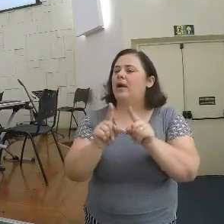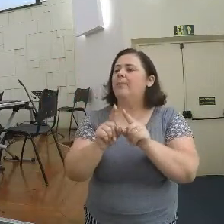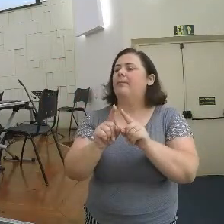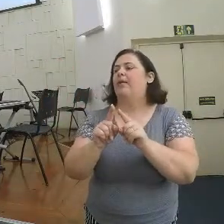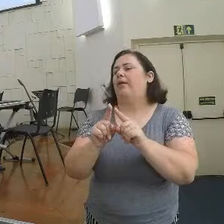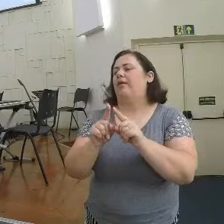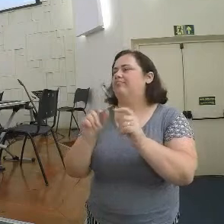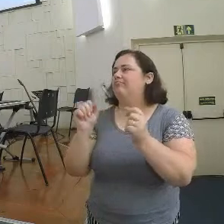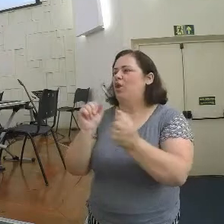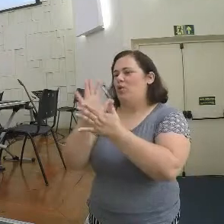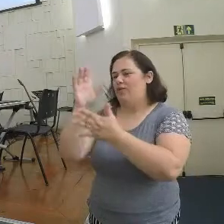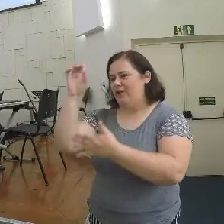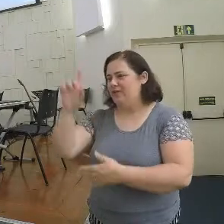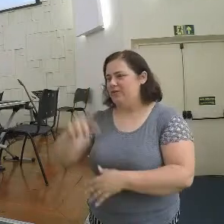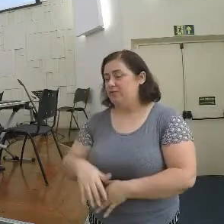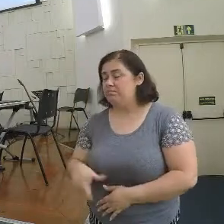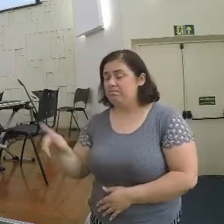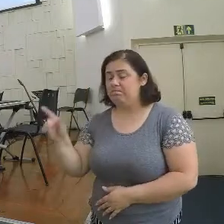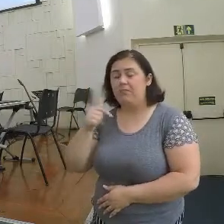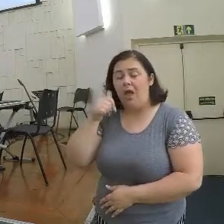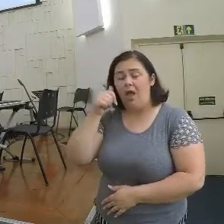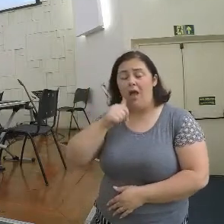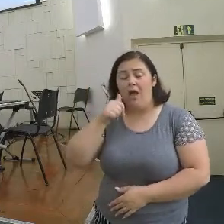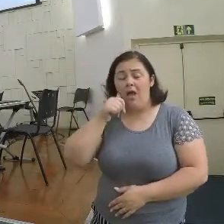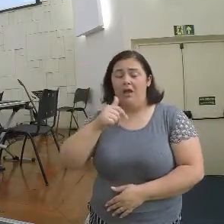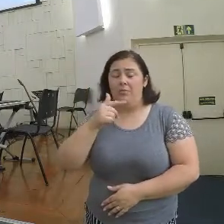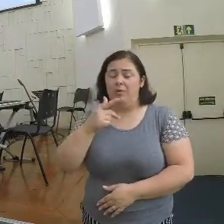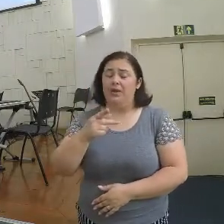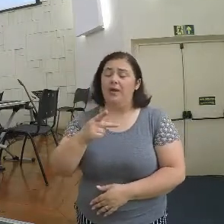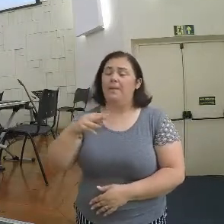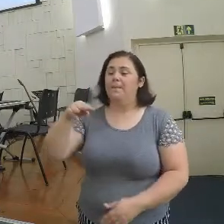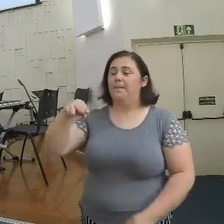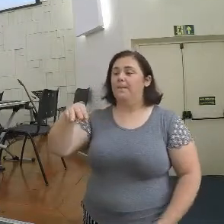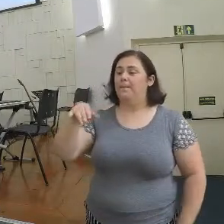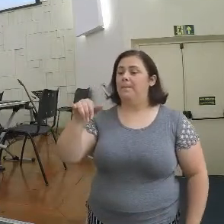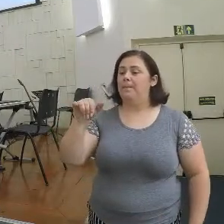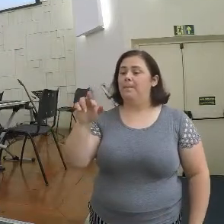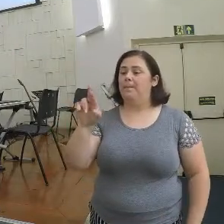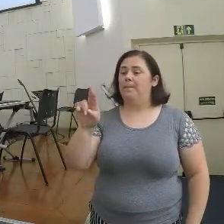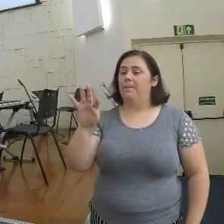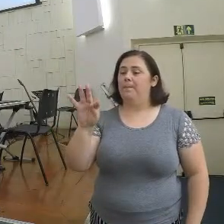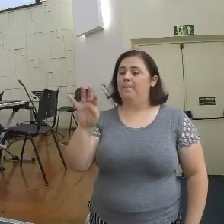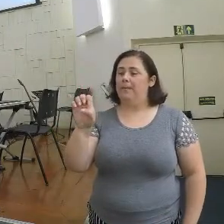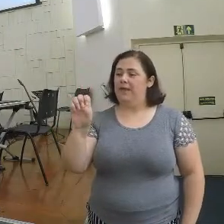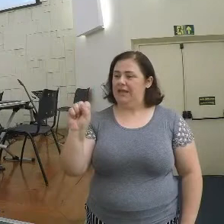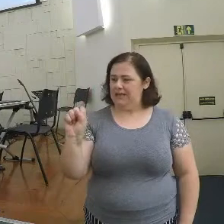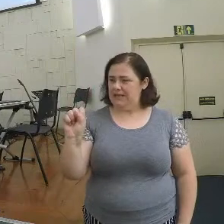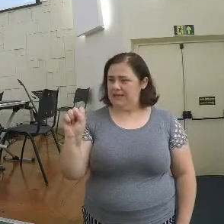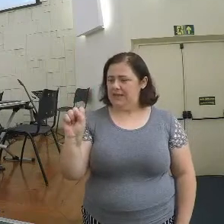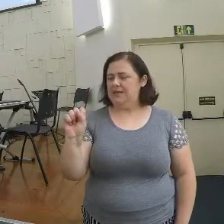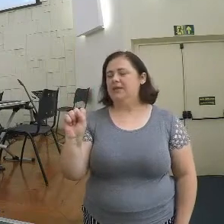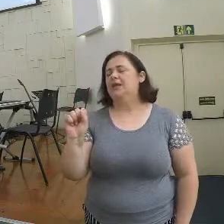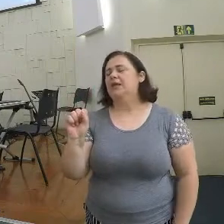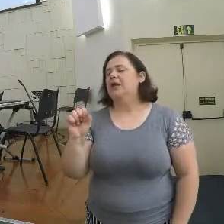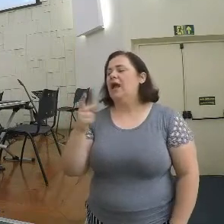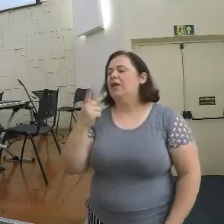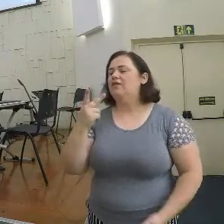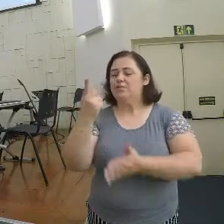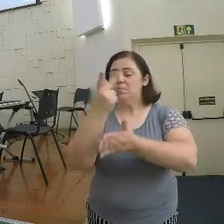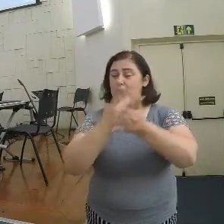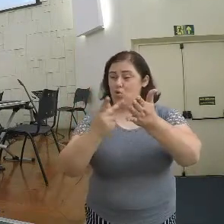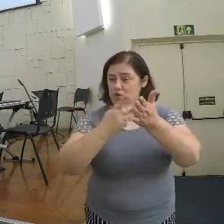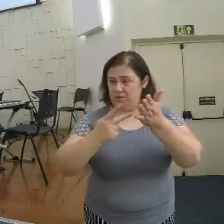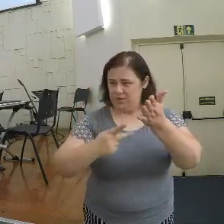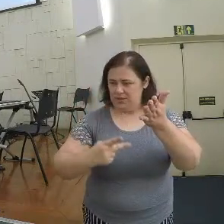Mirtes Matias, com a sua poesia, me ajuda a entender por que eu devo ser tão grato ao Senhor Jesus. A poesia dela diz